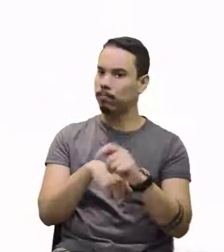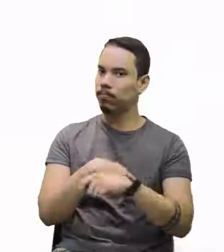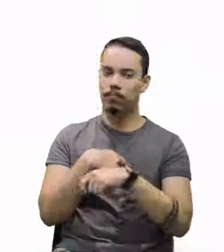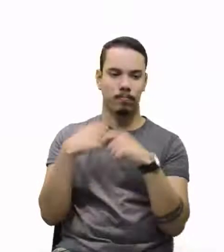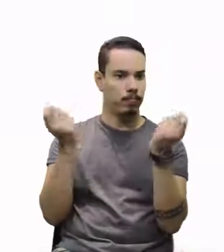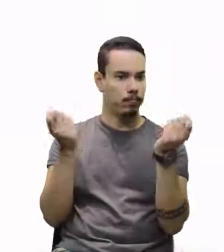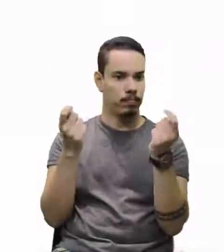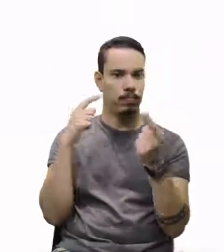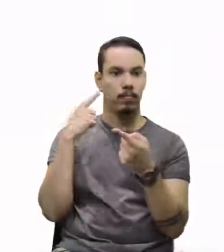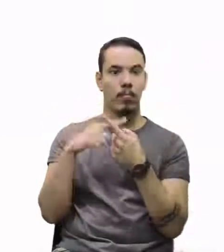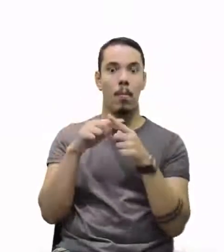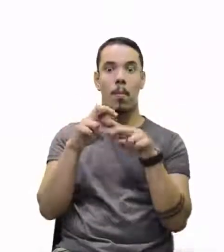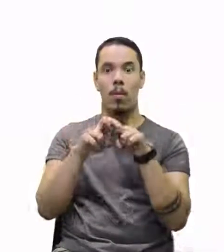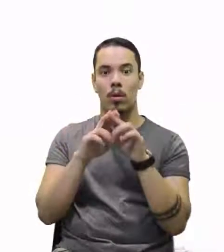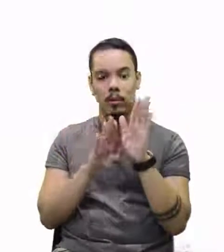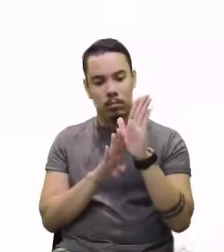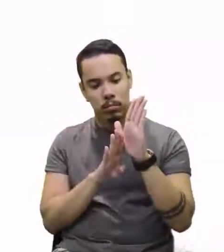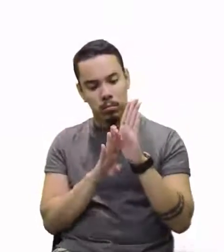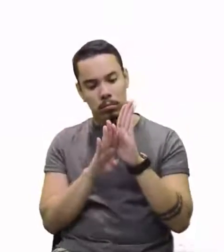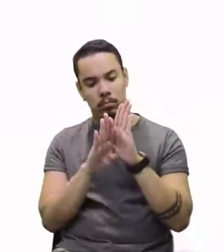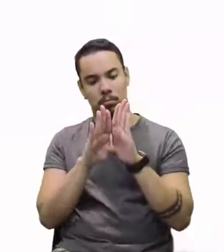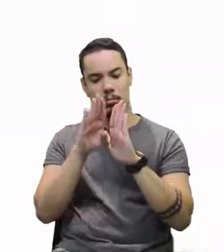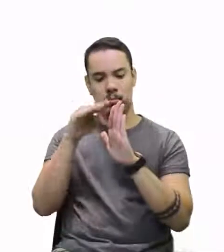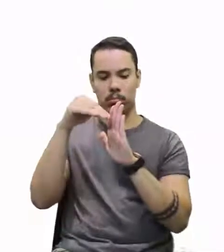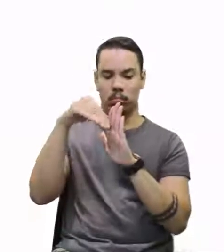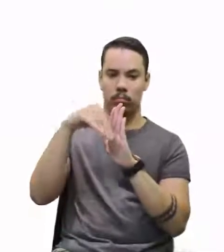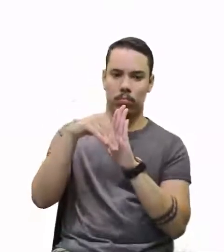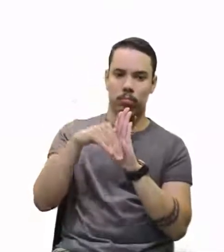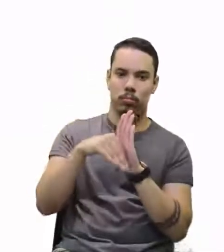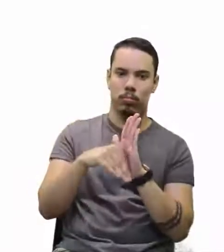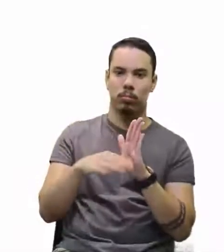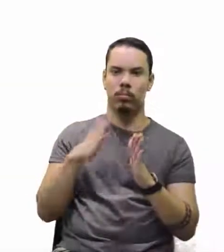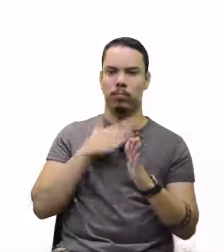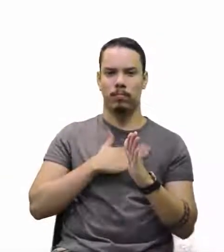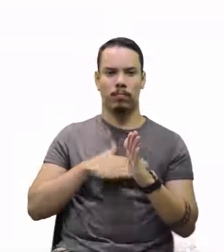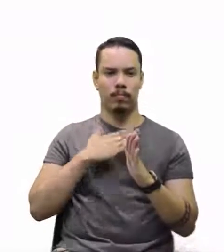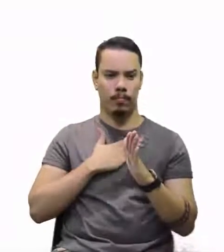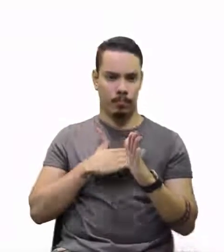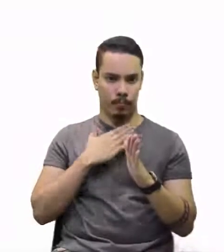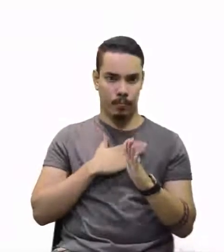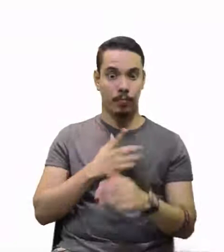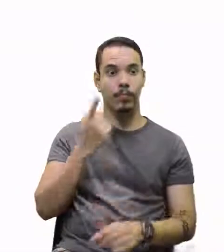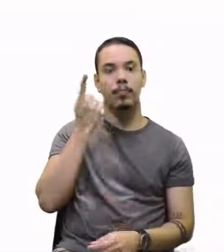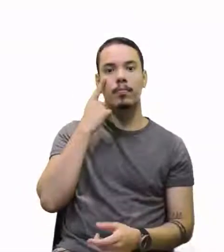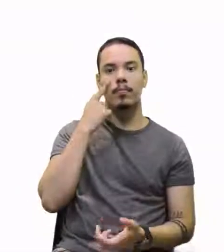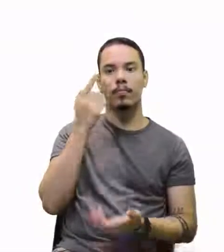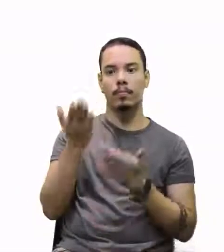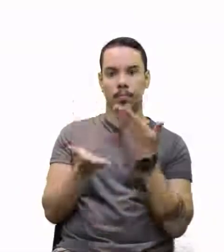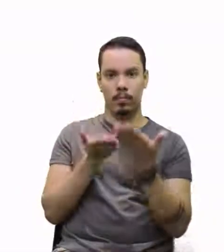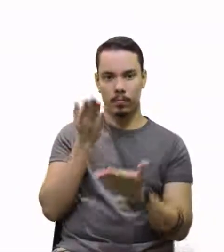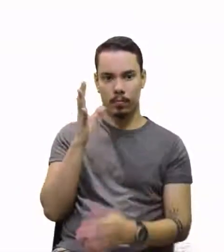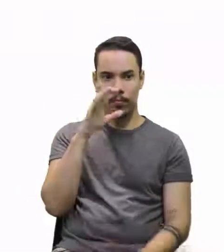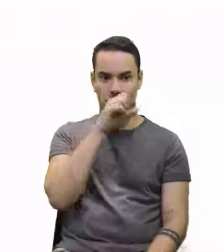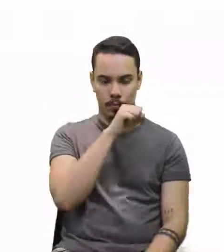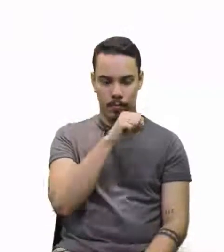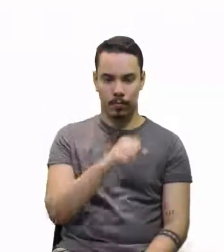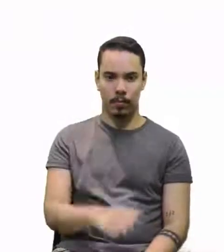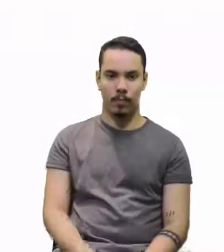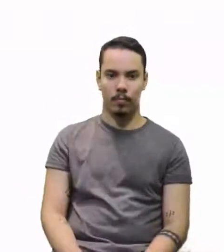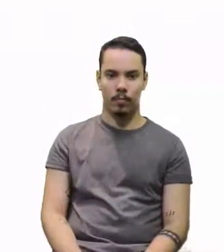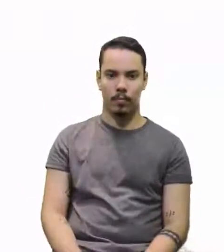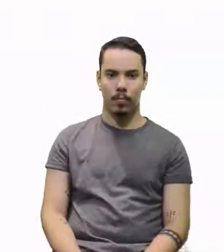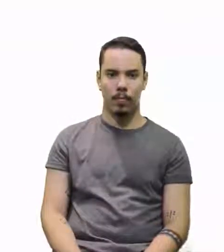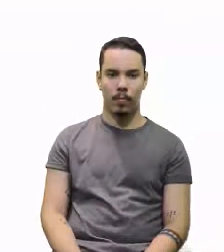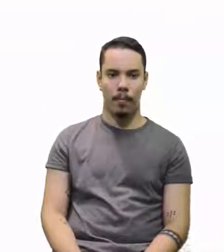que cresça e decresça de maneira bem lenta. Vamos ver as aplicações agora, né? São